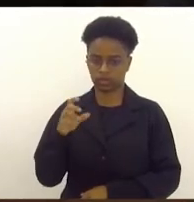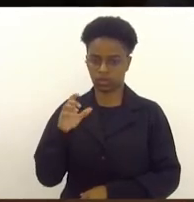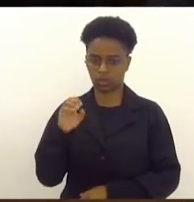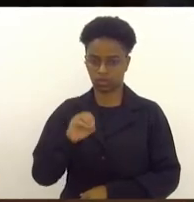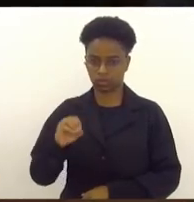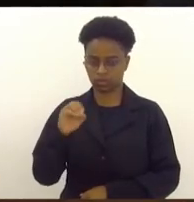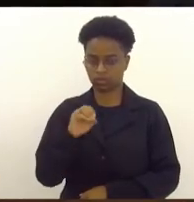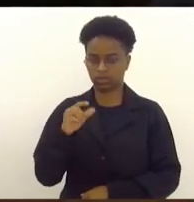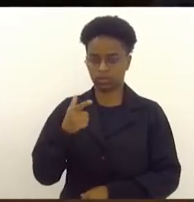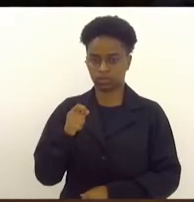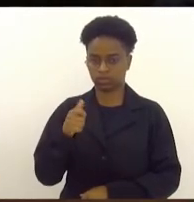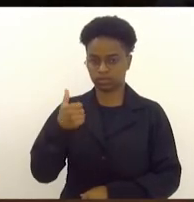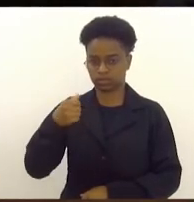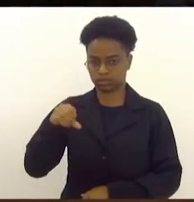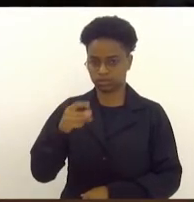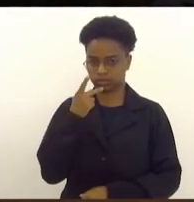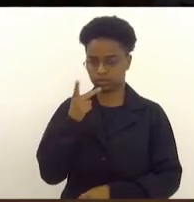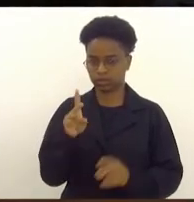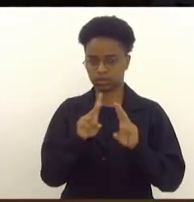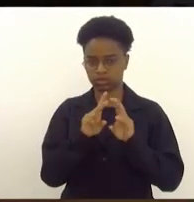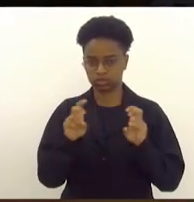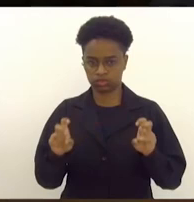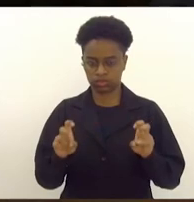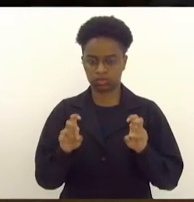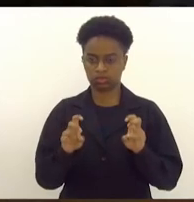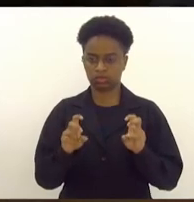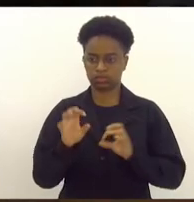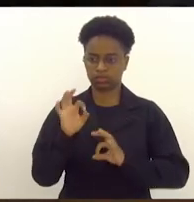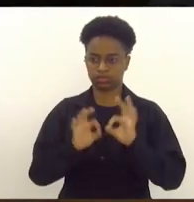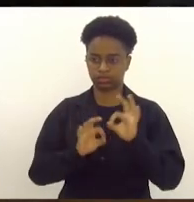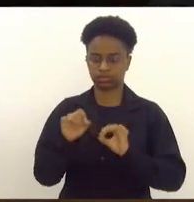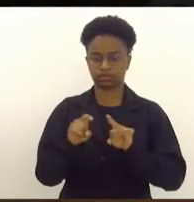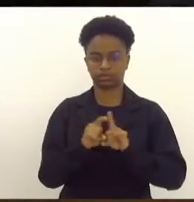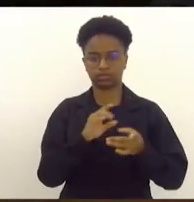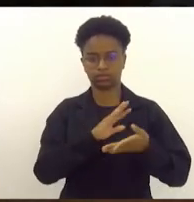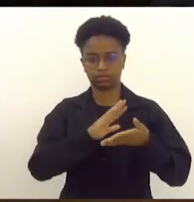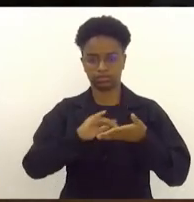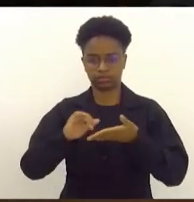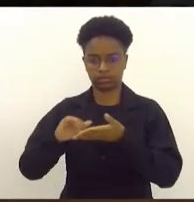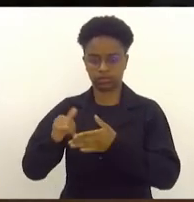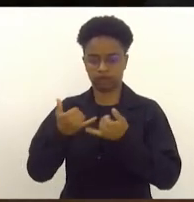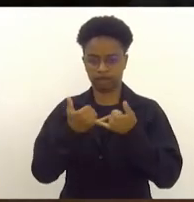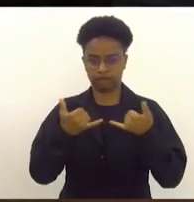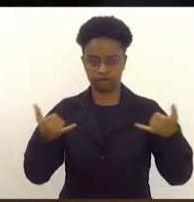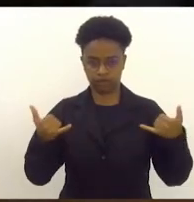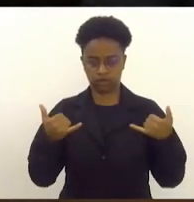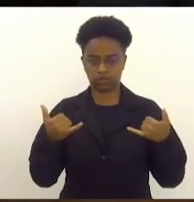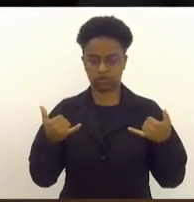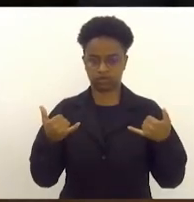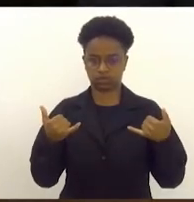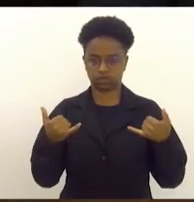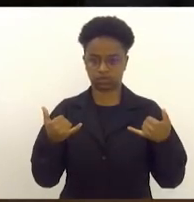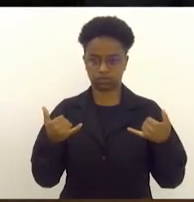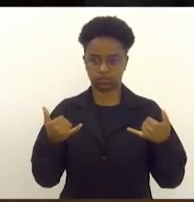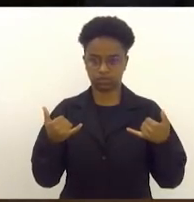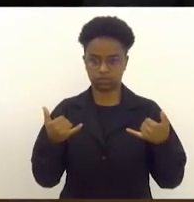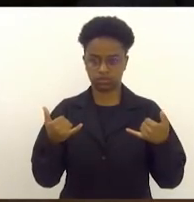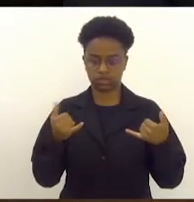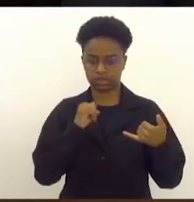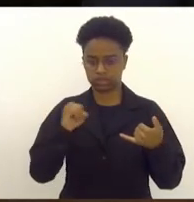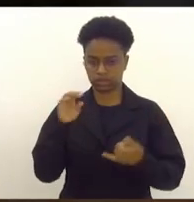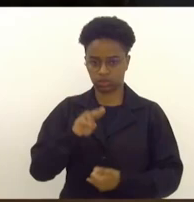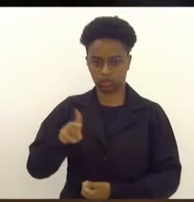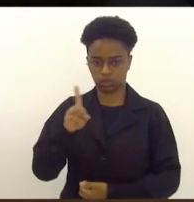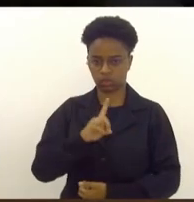que dispõe sobre o alinhamento e a retirada de fios em desuso